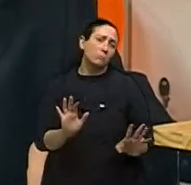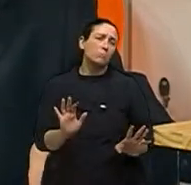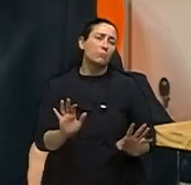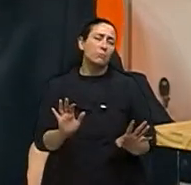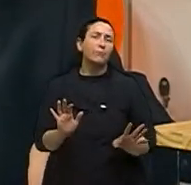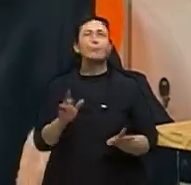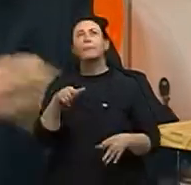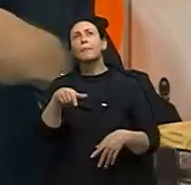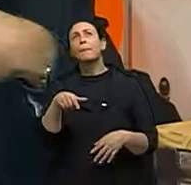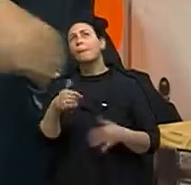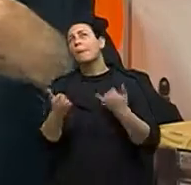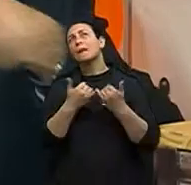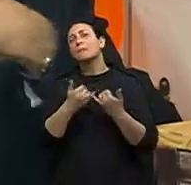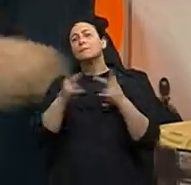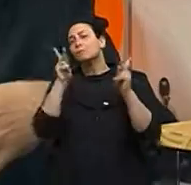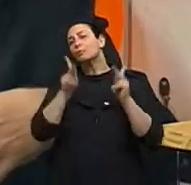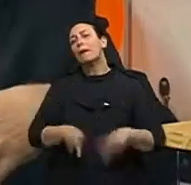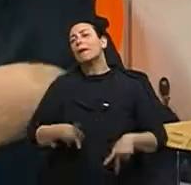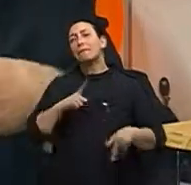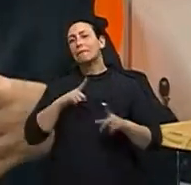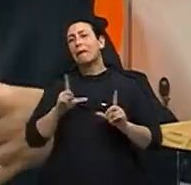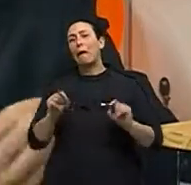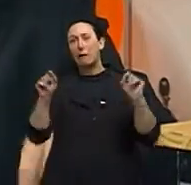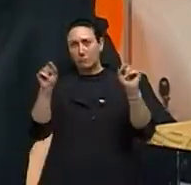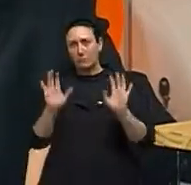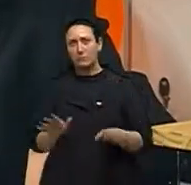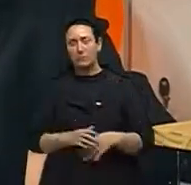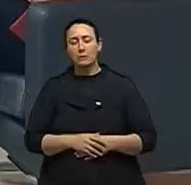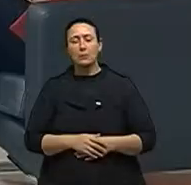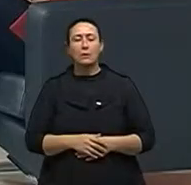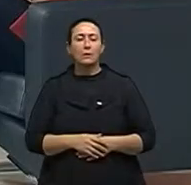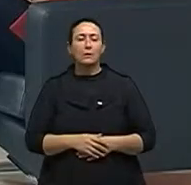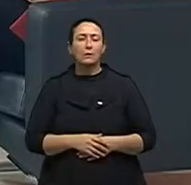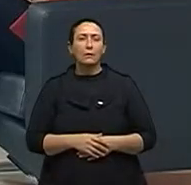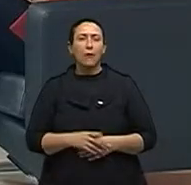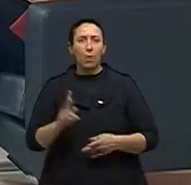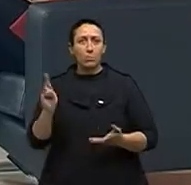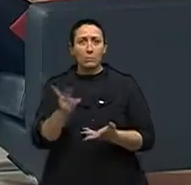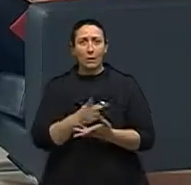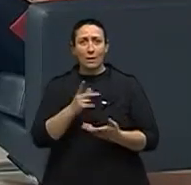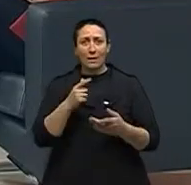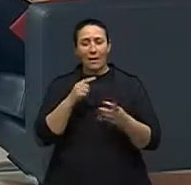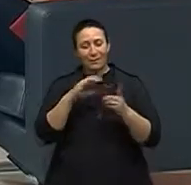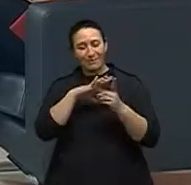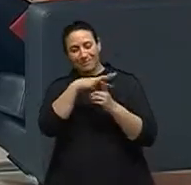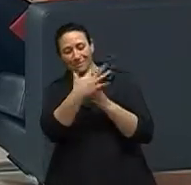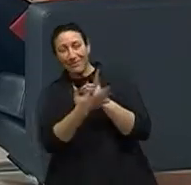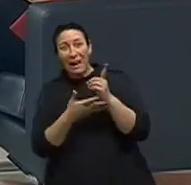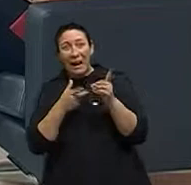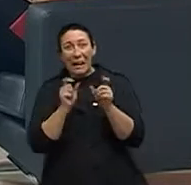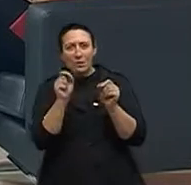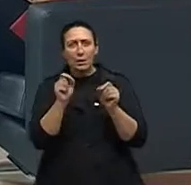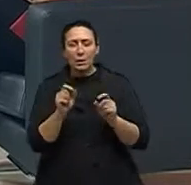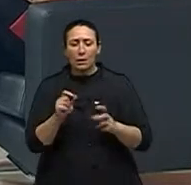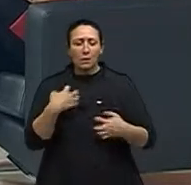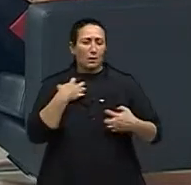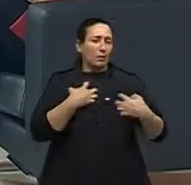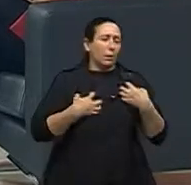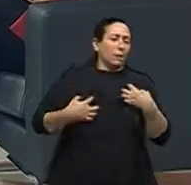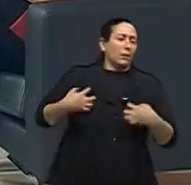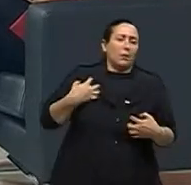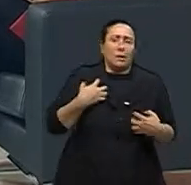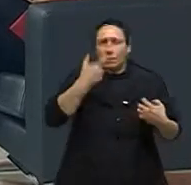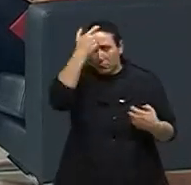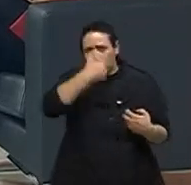teve um câncer isso já só por isso já abala eh um câncer na região genital abala mais ainda claro com